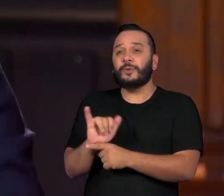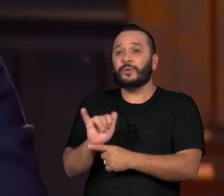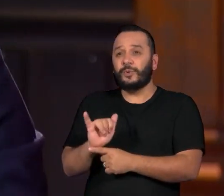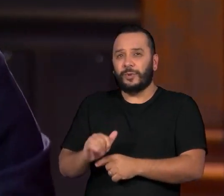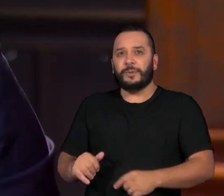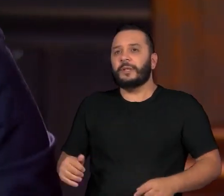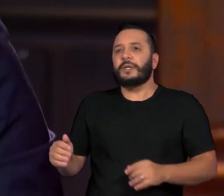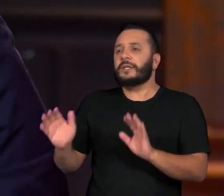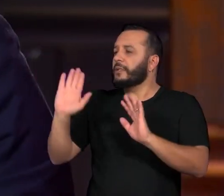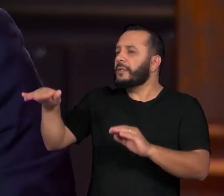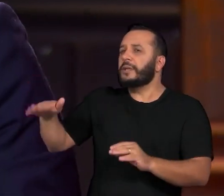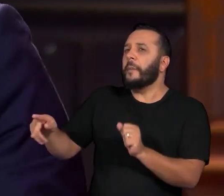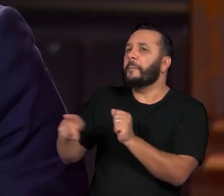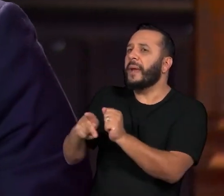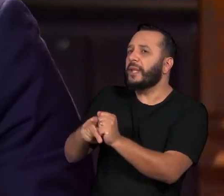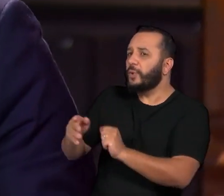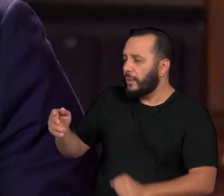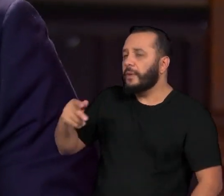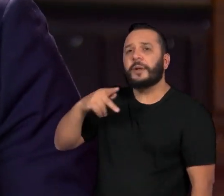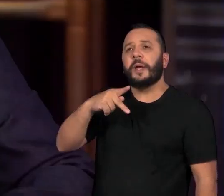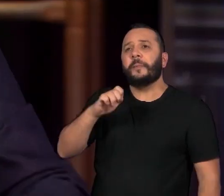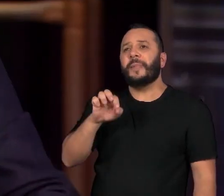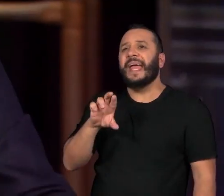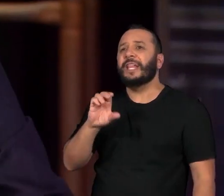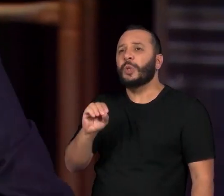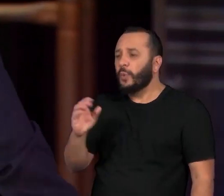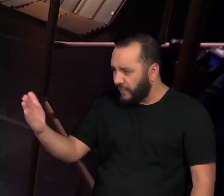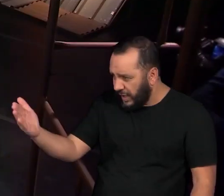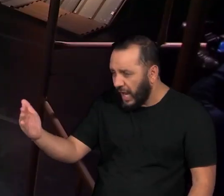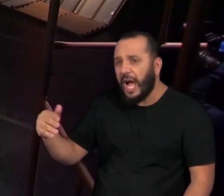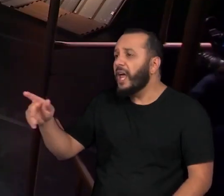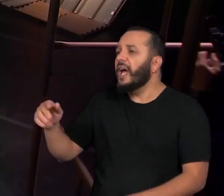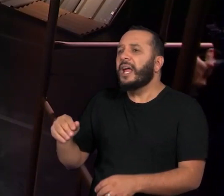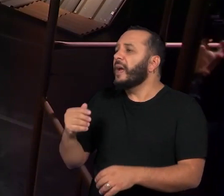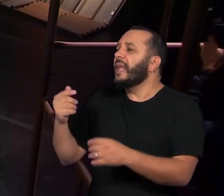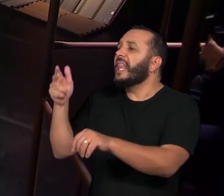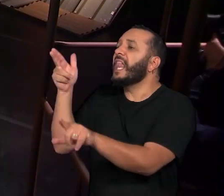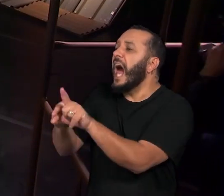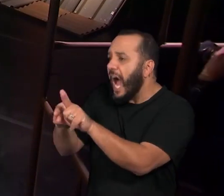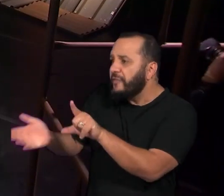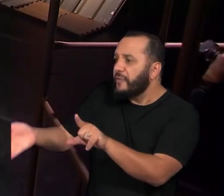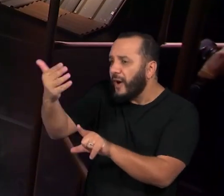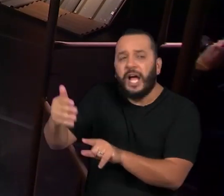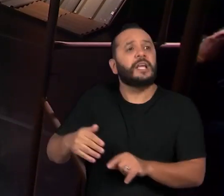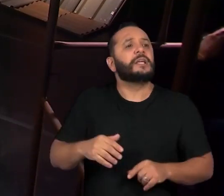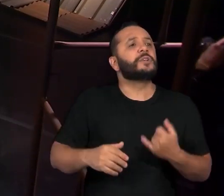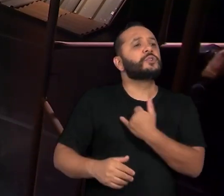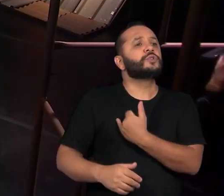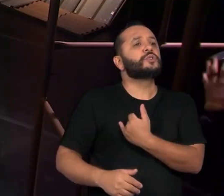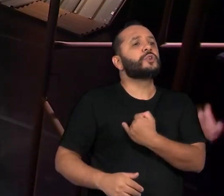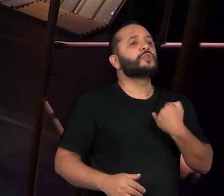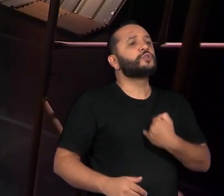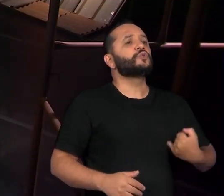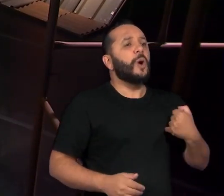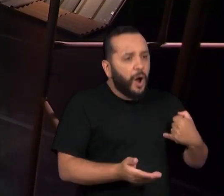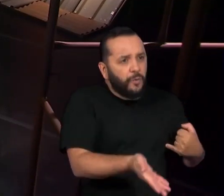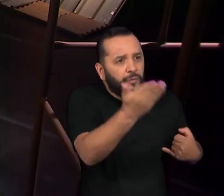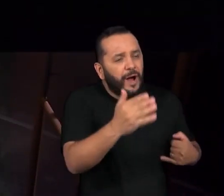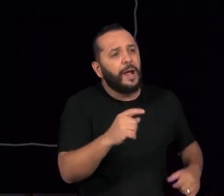colocar Pedrão Pedro faz uma live ali ô João faz mal eu queria ver essa cena no Tik Tok dos